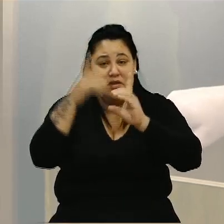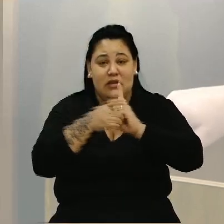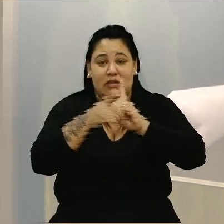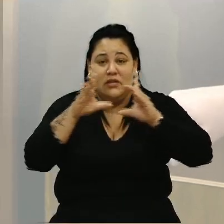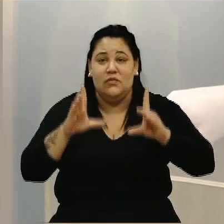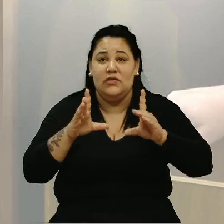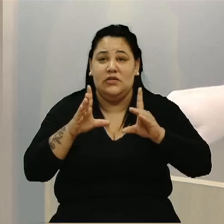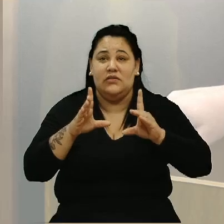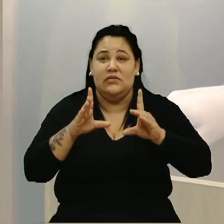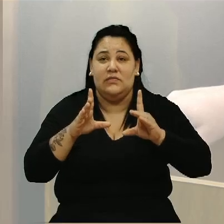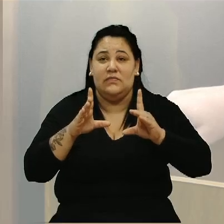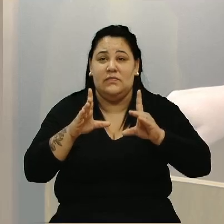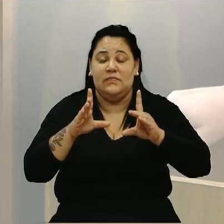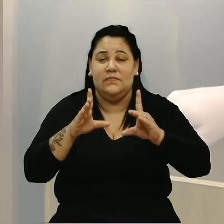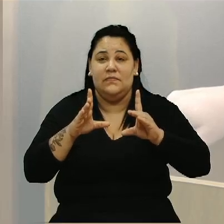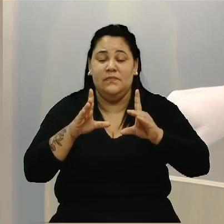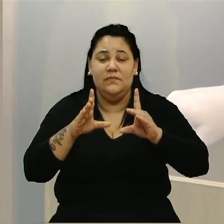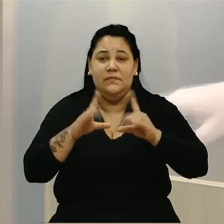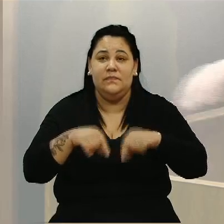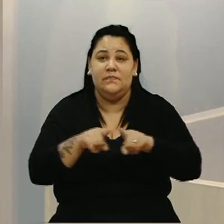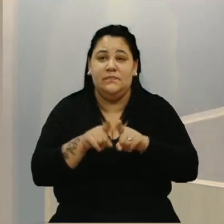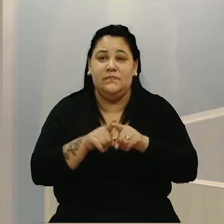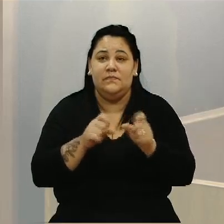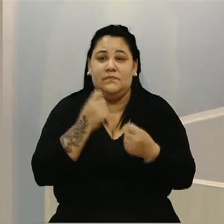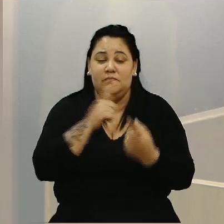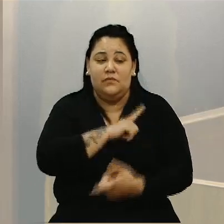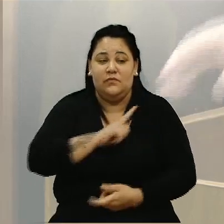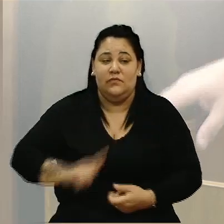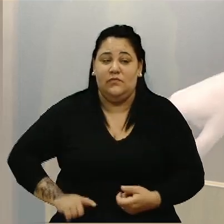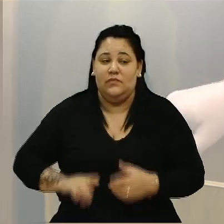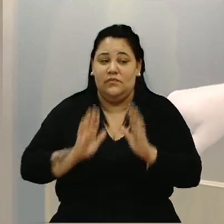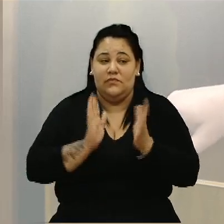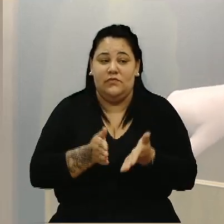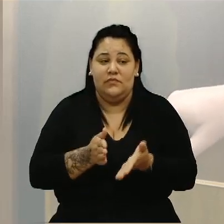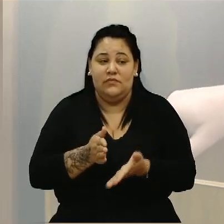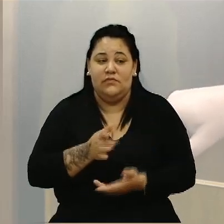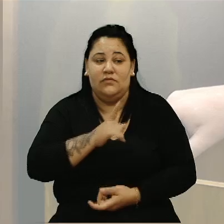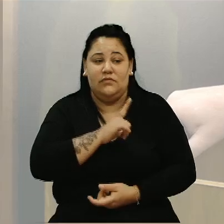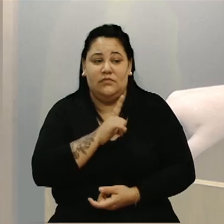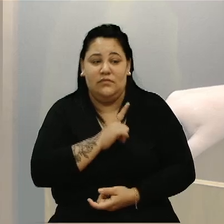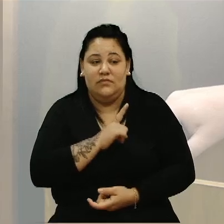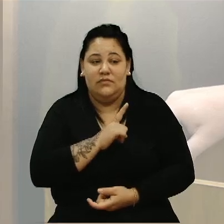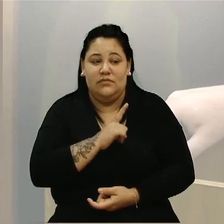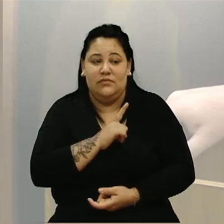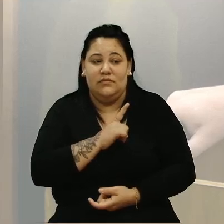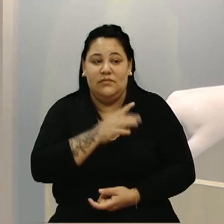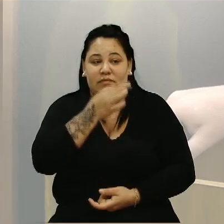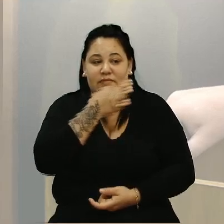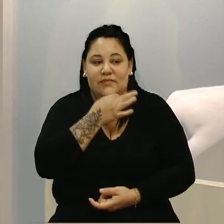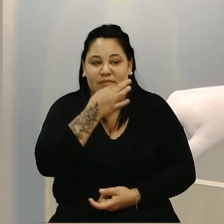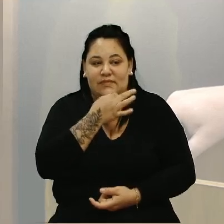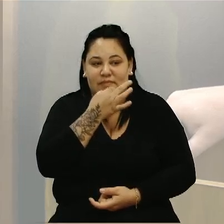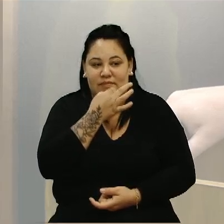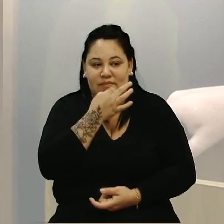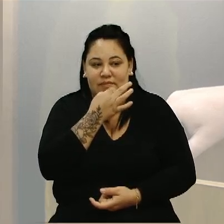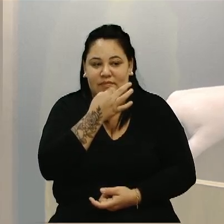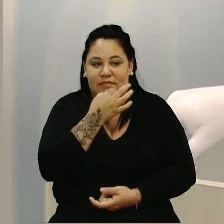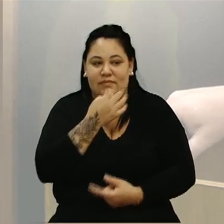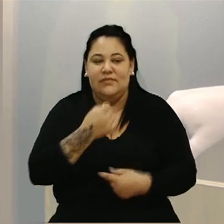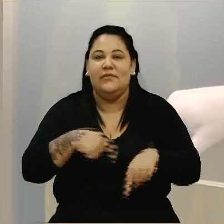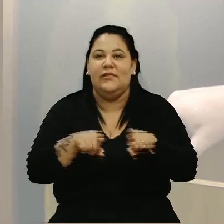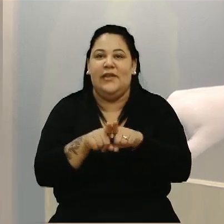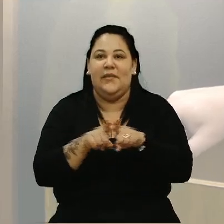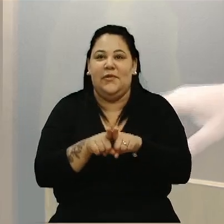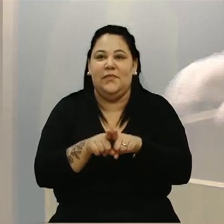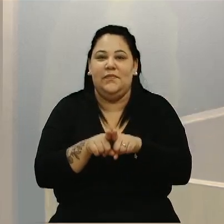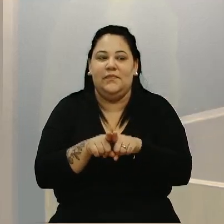de cidade, com os governos que nós já tivemos e que deram grandes resultados para Caxias do Sul. Então, aí o governo Pepe, o governo Sartori, o próprio